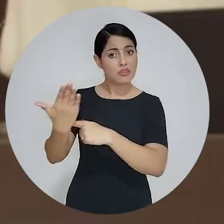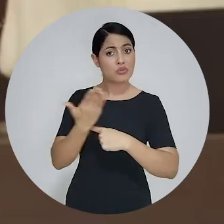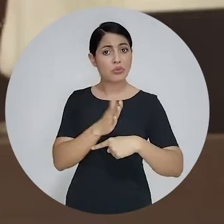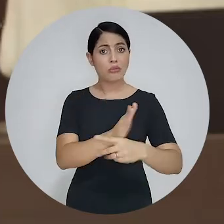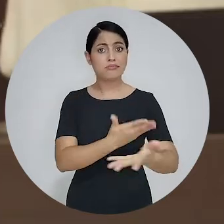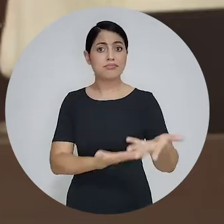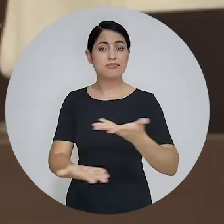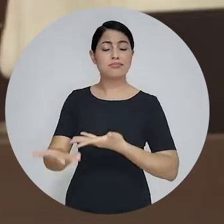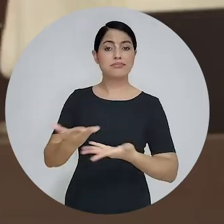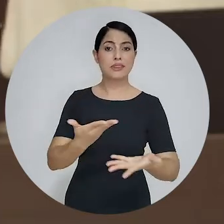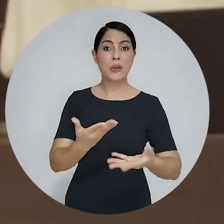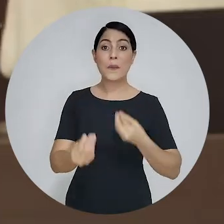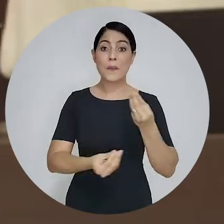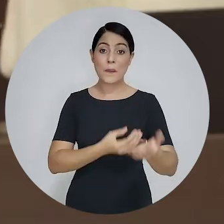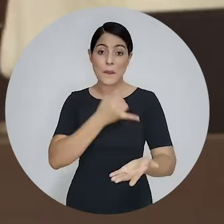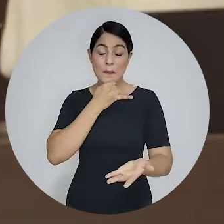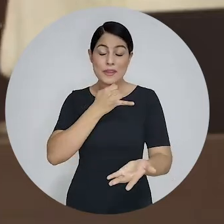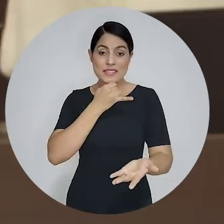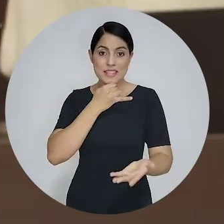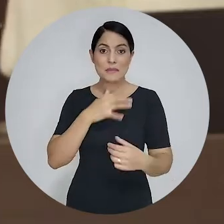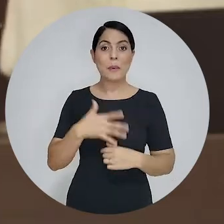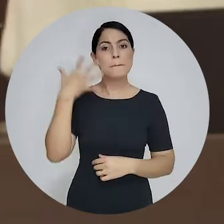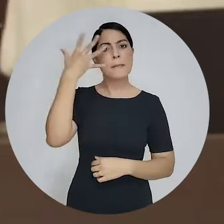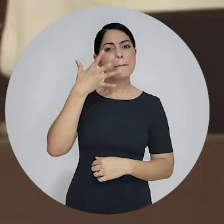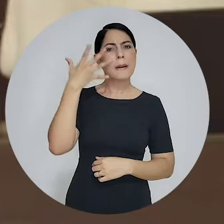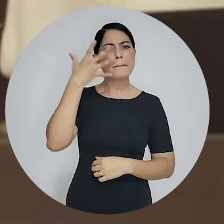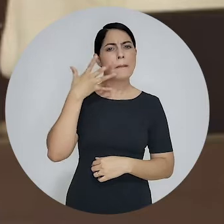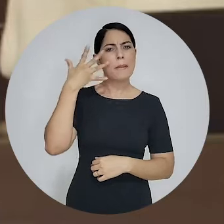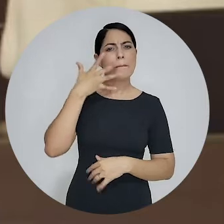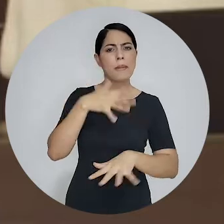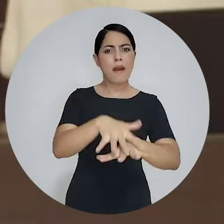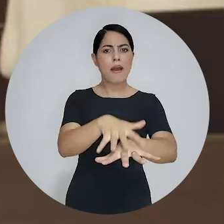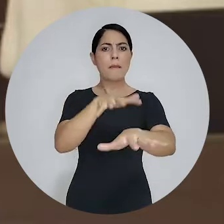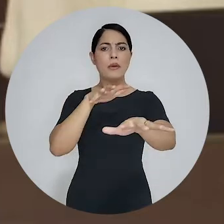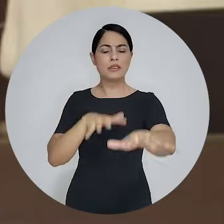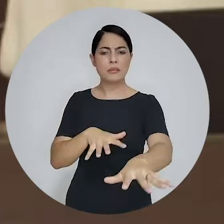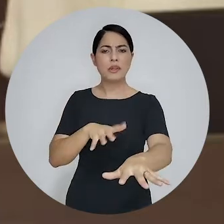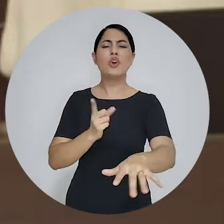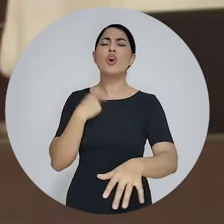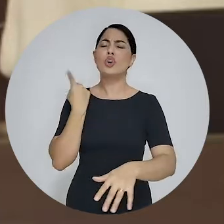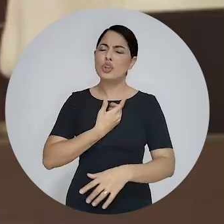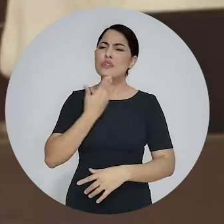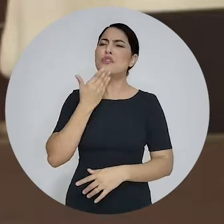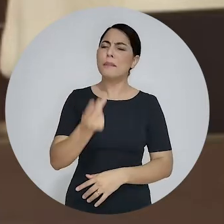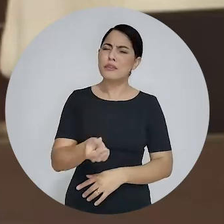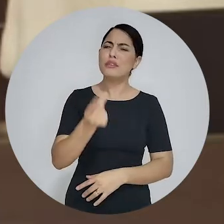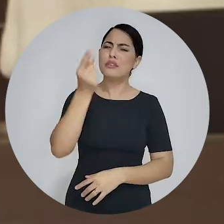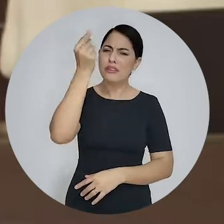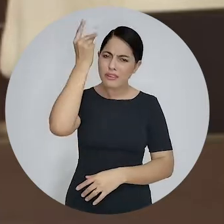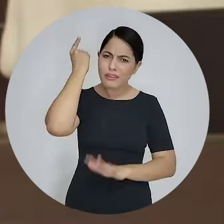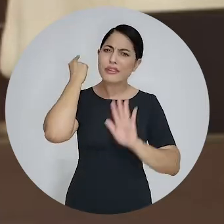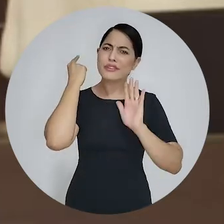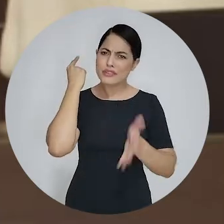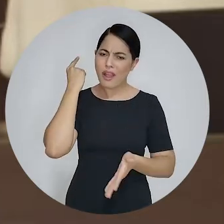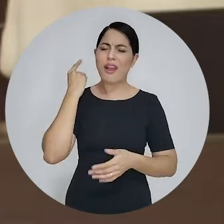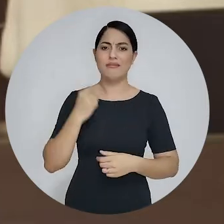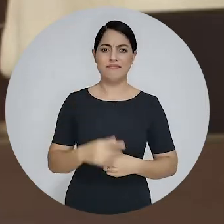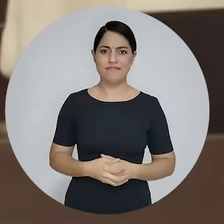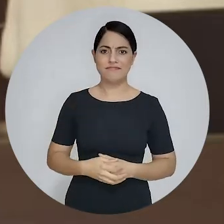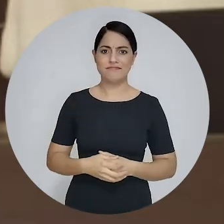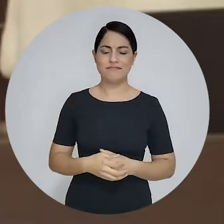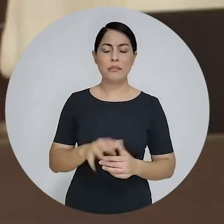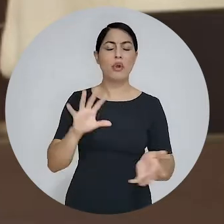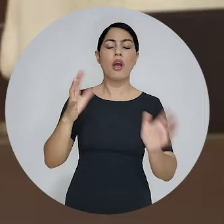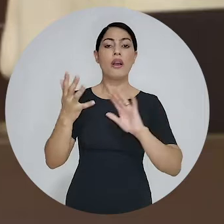o nosso trabalho. A sustentação oral à distância já era um pedido da advocacia